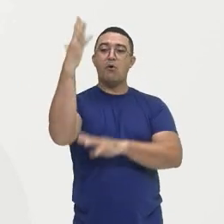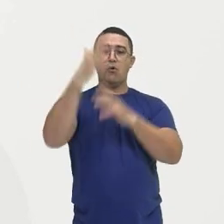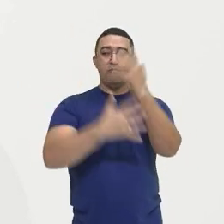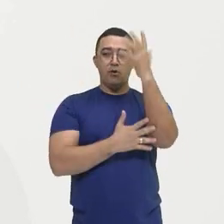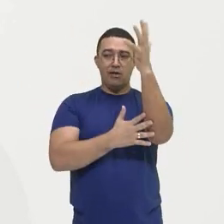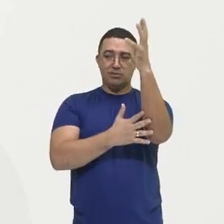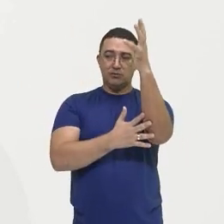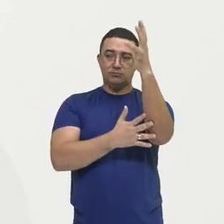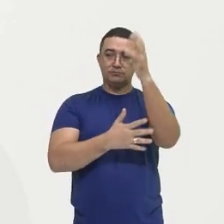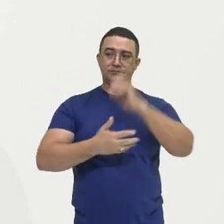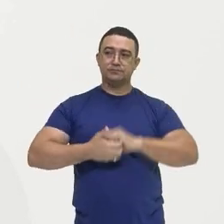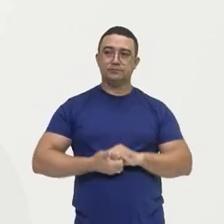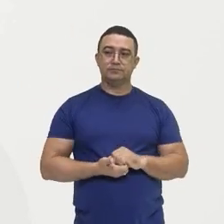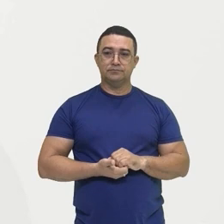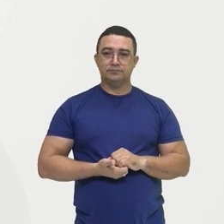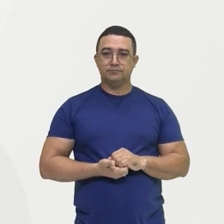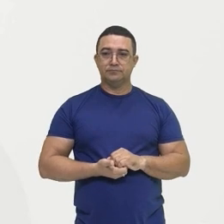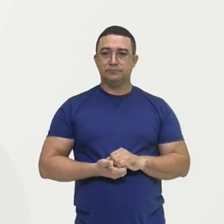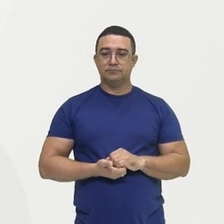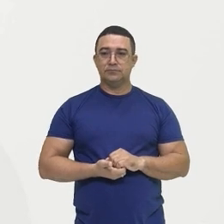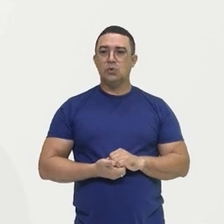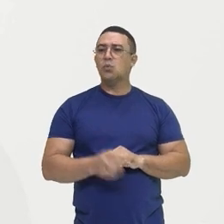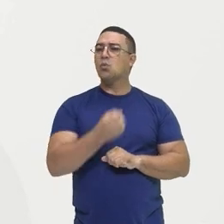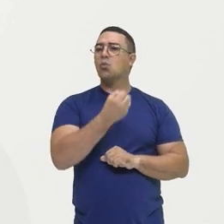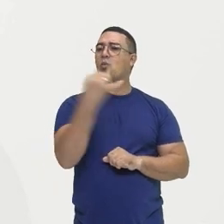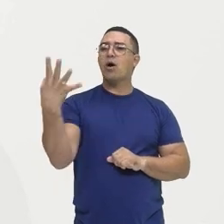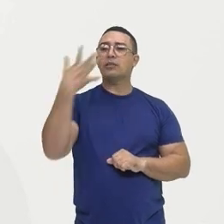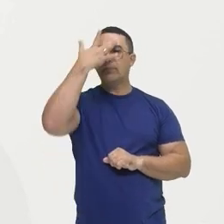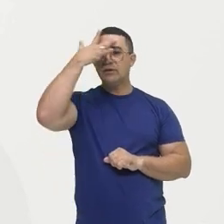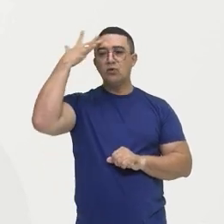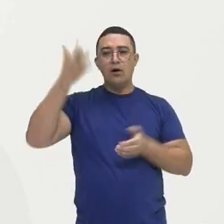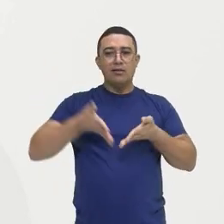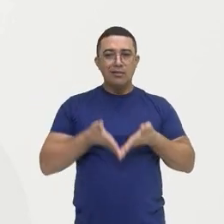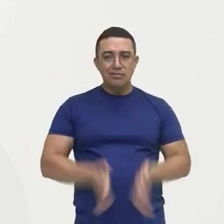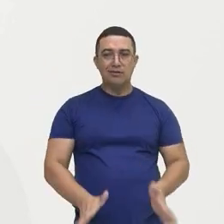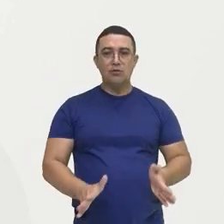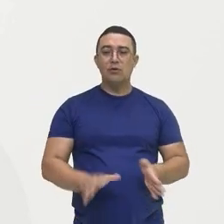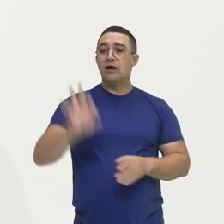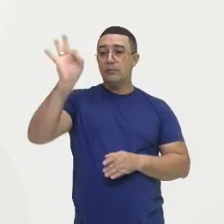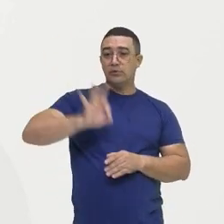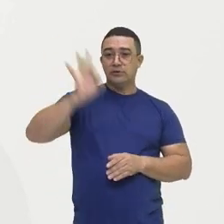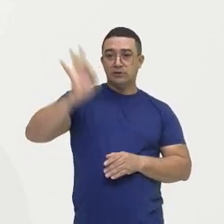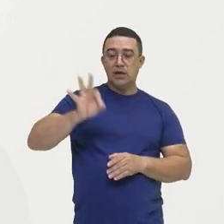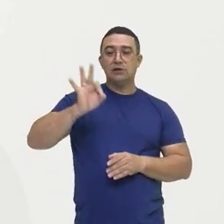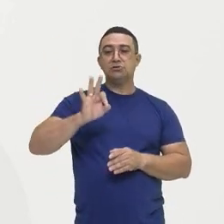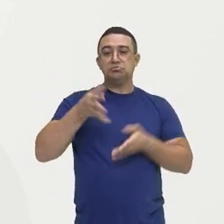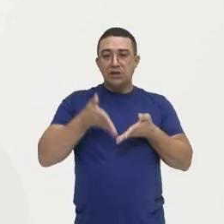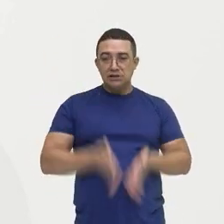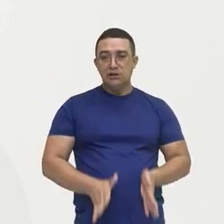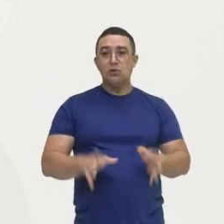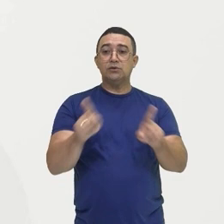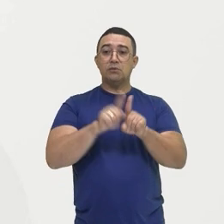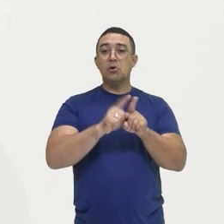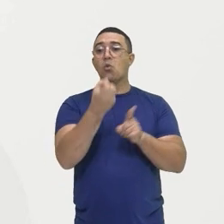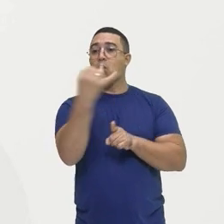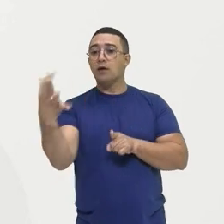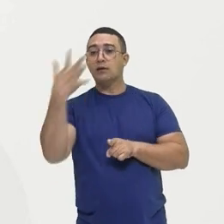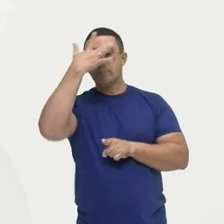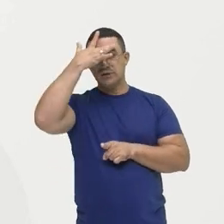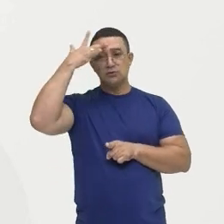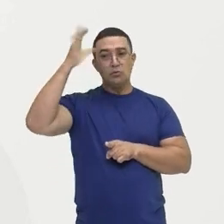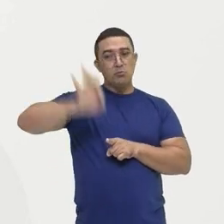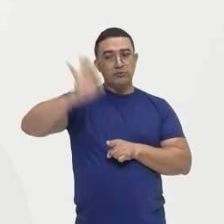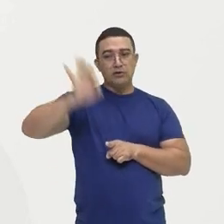nada mais é que quantas pessoas nasceram, né, que é a taxa de natalidade, quantas pessoas morreram, que é a taxa